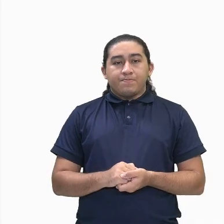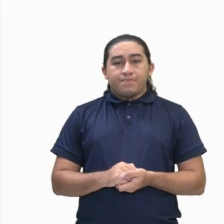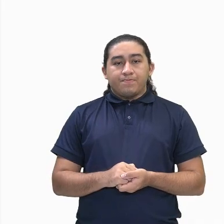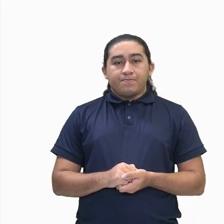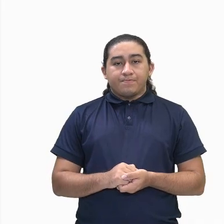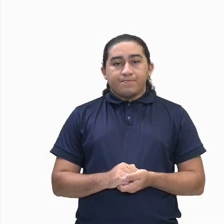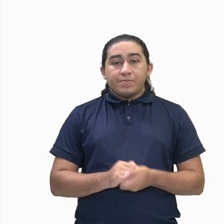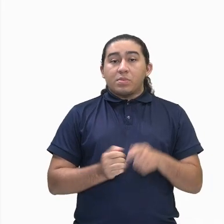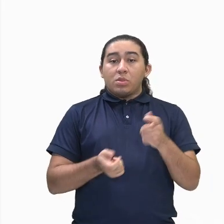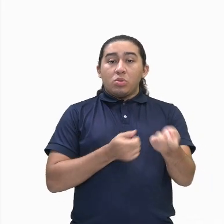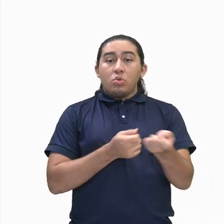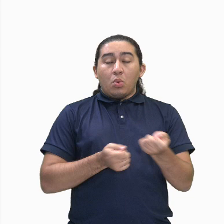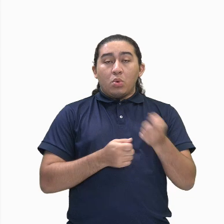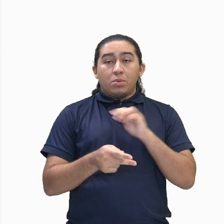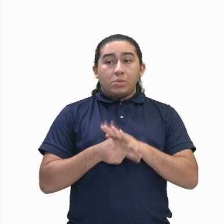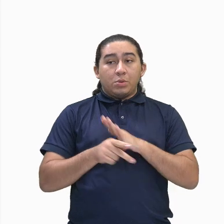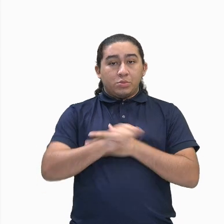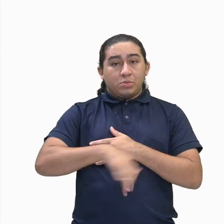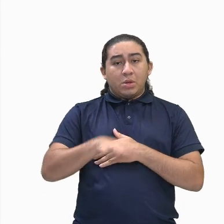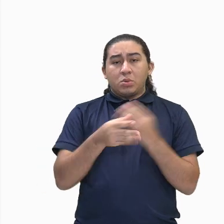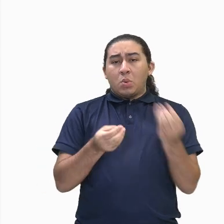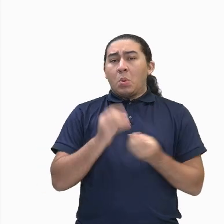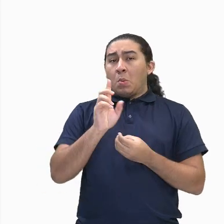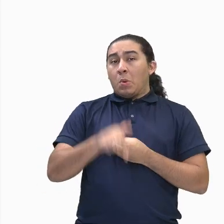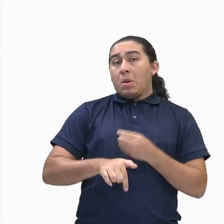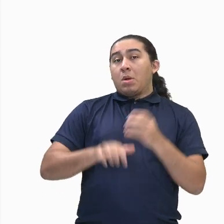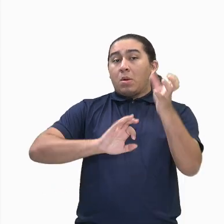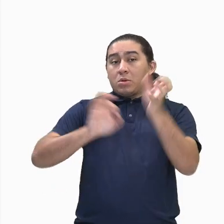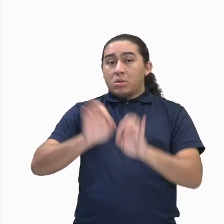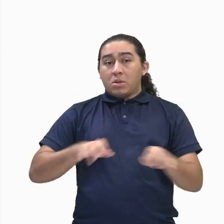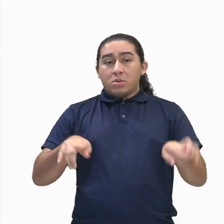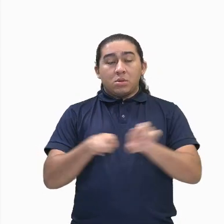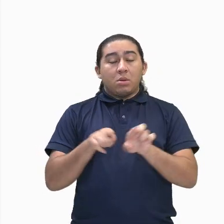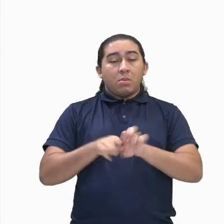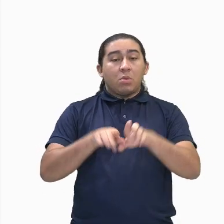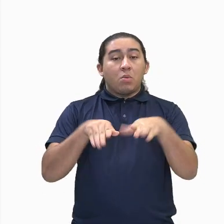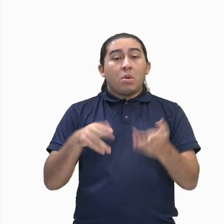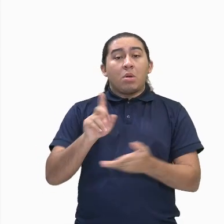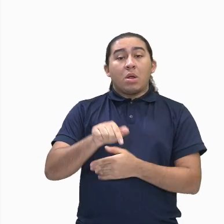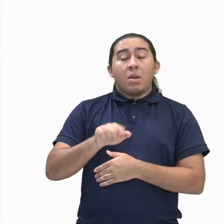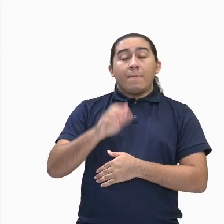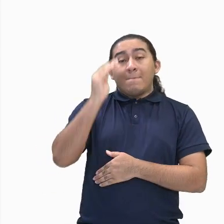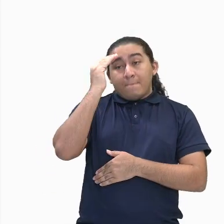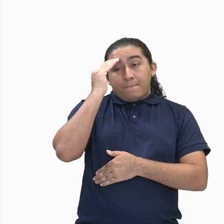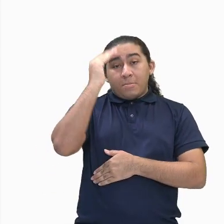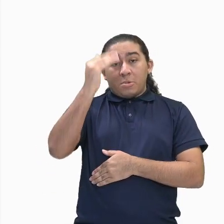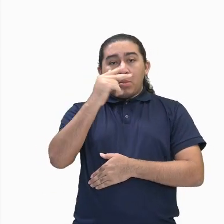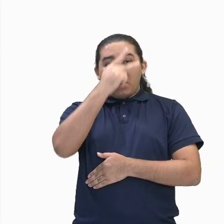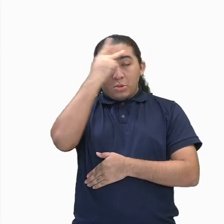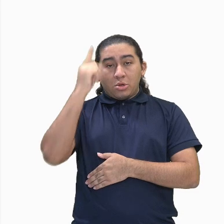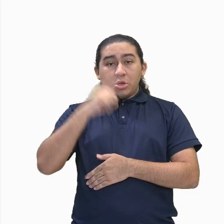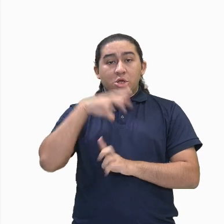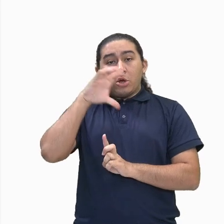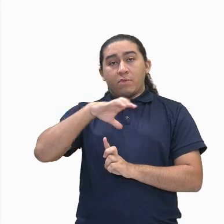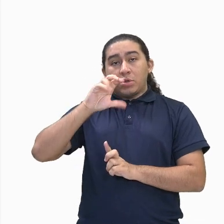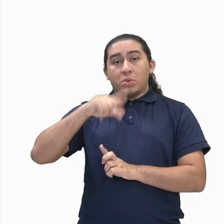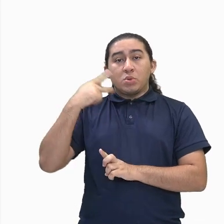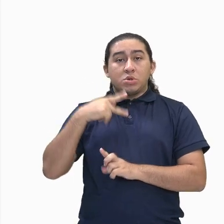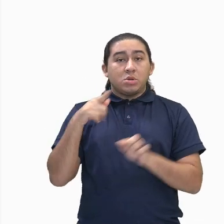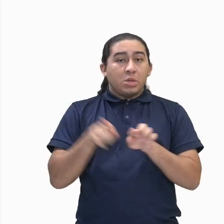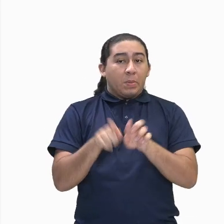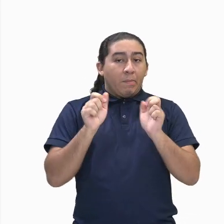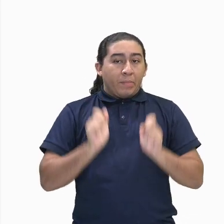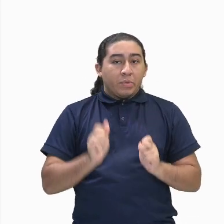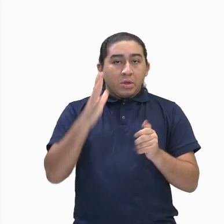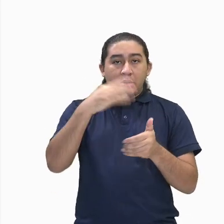a administração e governo, então, desse império, como é que ela vai estar organizada e quem era a maior figura de influência política e poder dentro